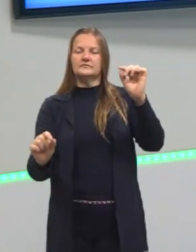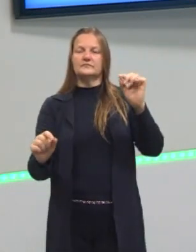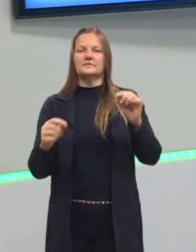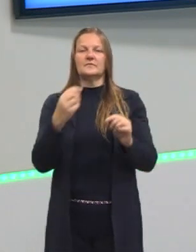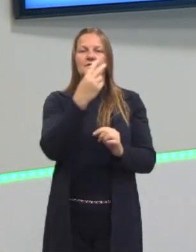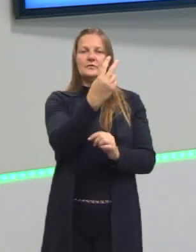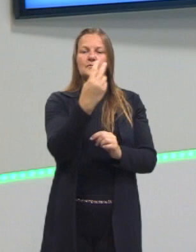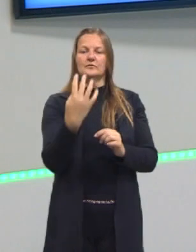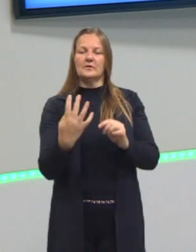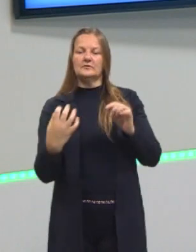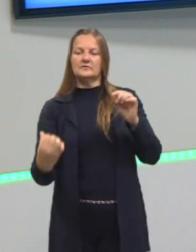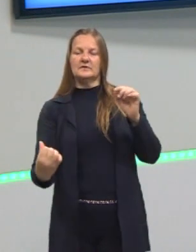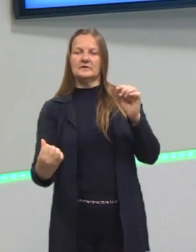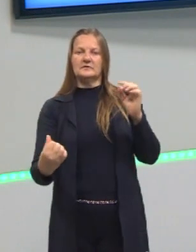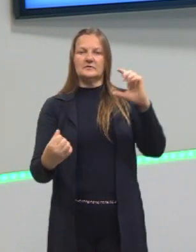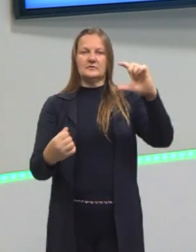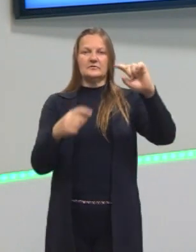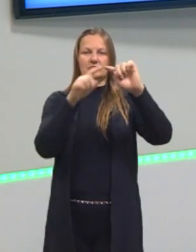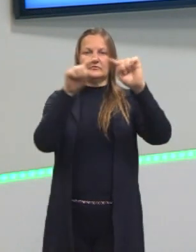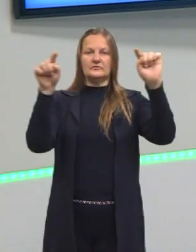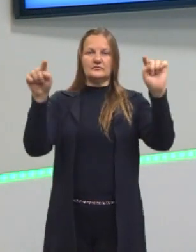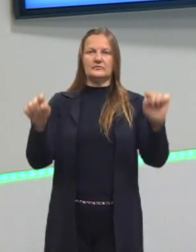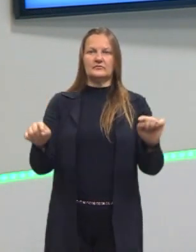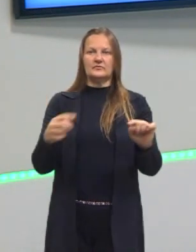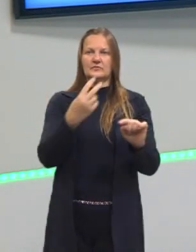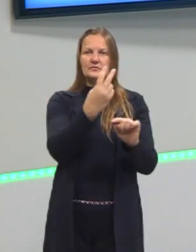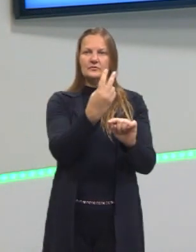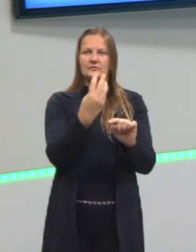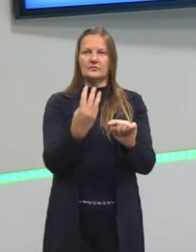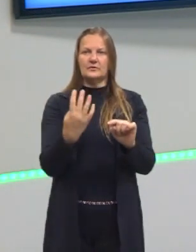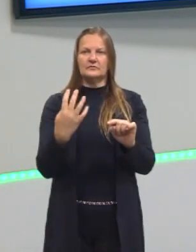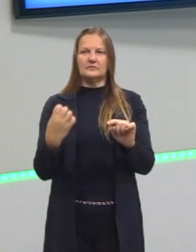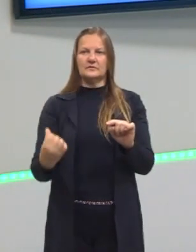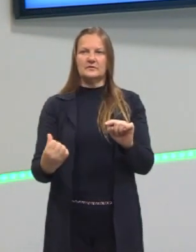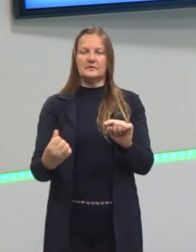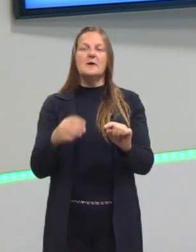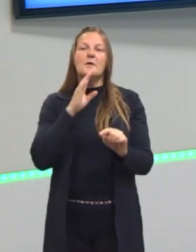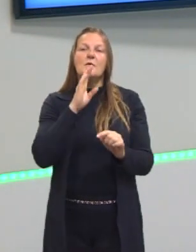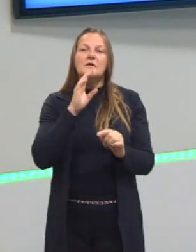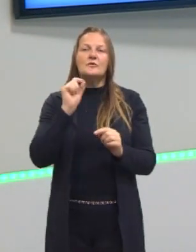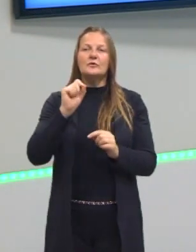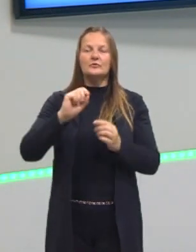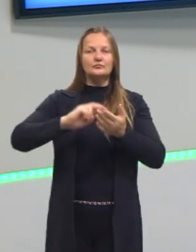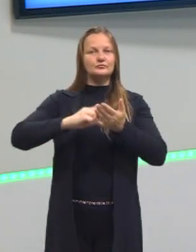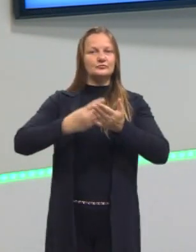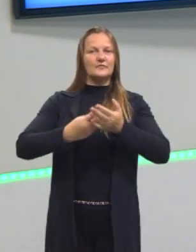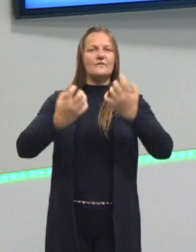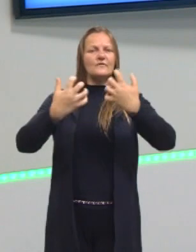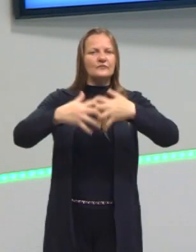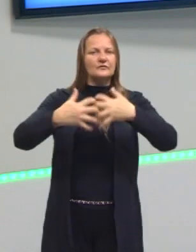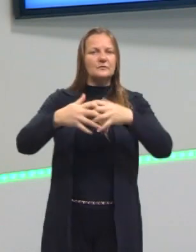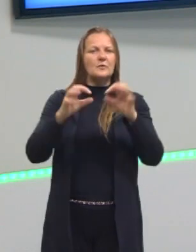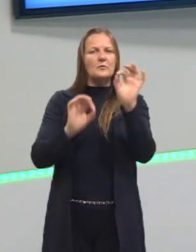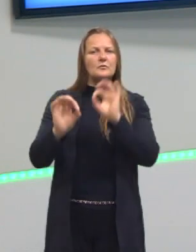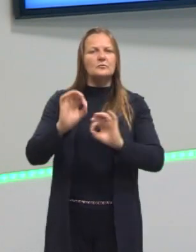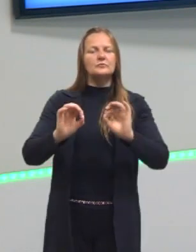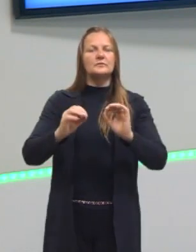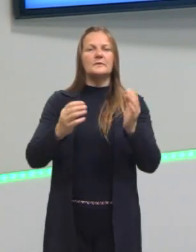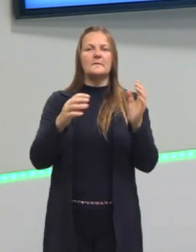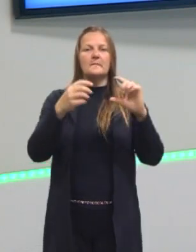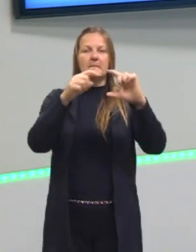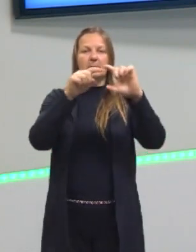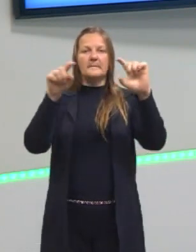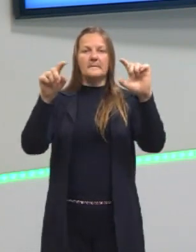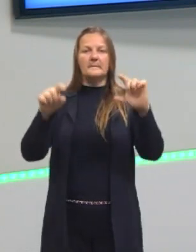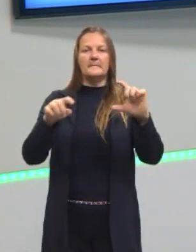2 4 e 6 automaticamente nós devemos conhecer né esse essa classificação da matriz